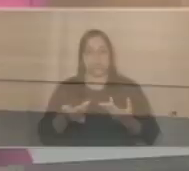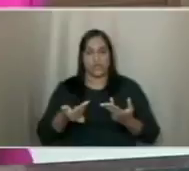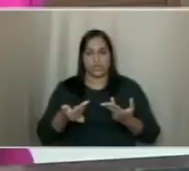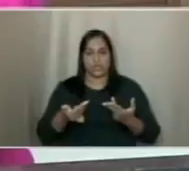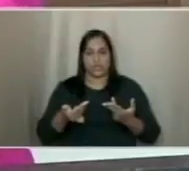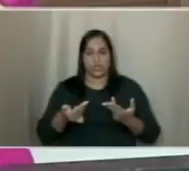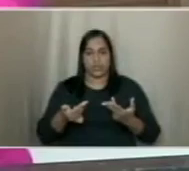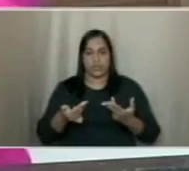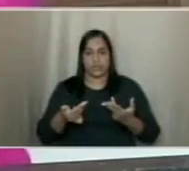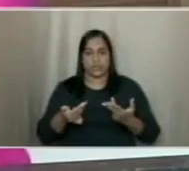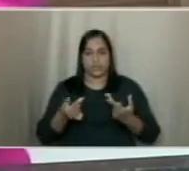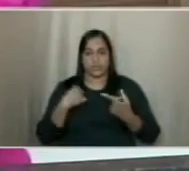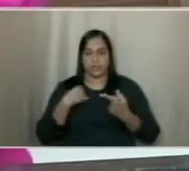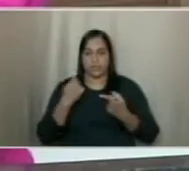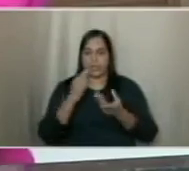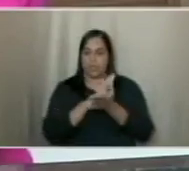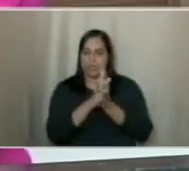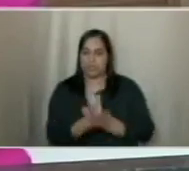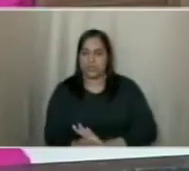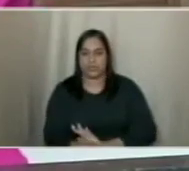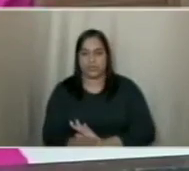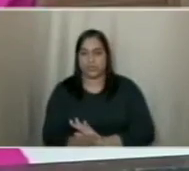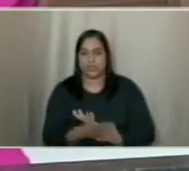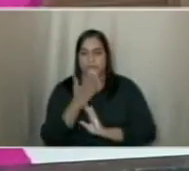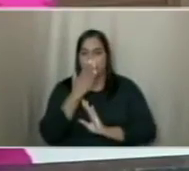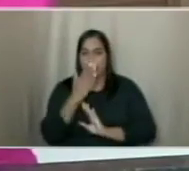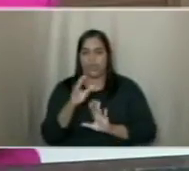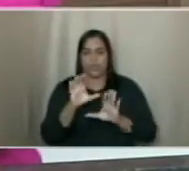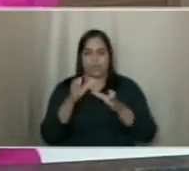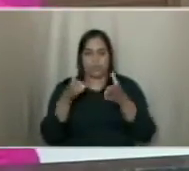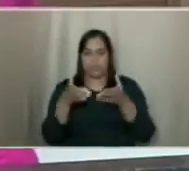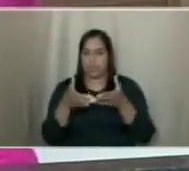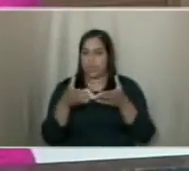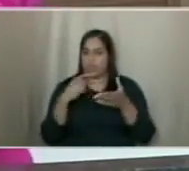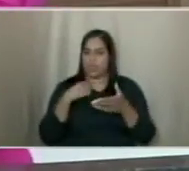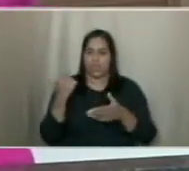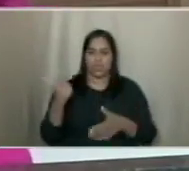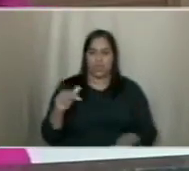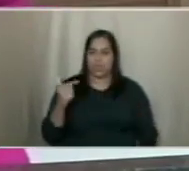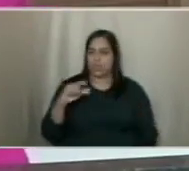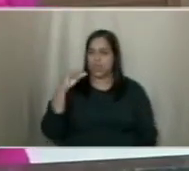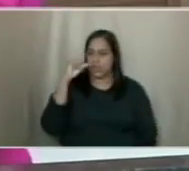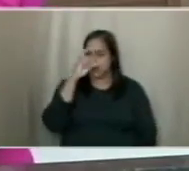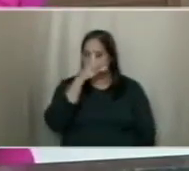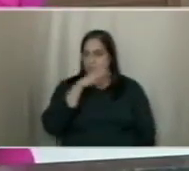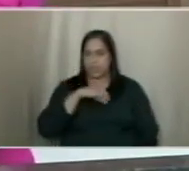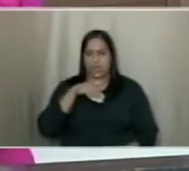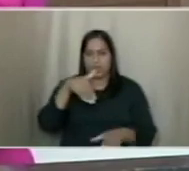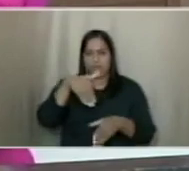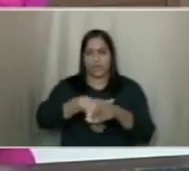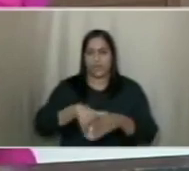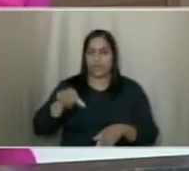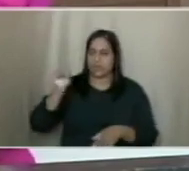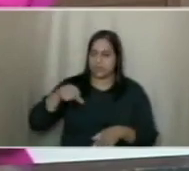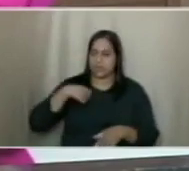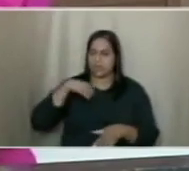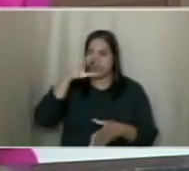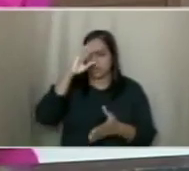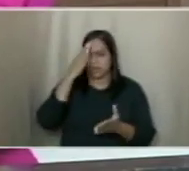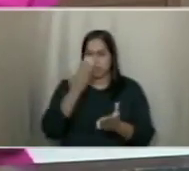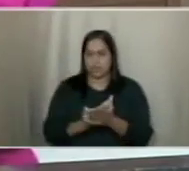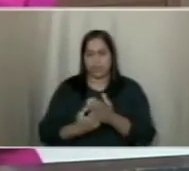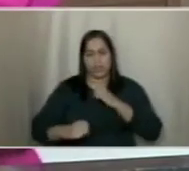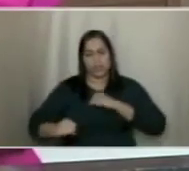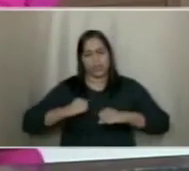ideias uma frente para mim não tem dificuldade nenhuma não teria me dá um voto sim porque eu acredito que os